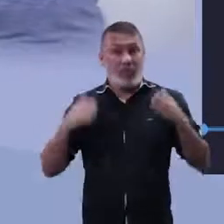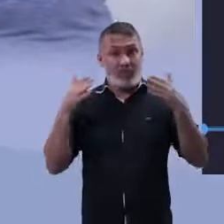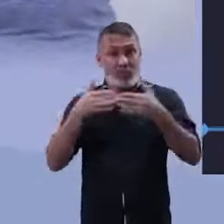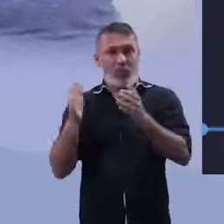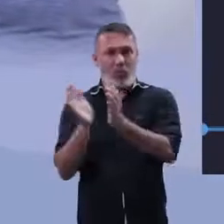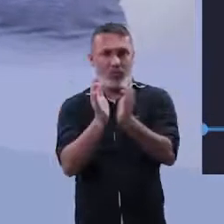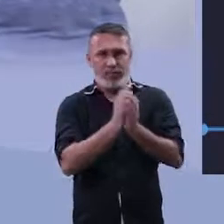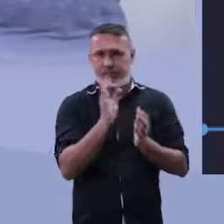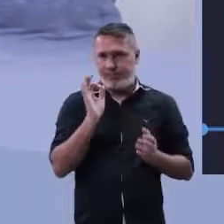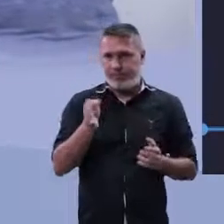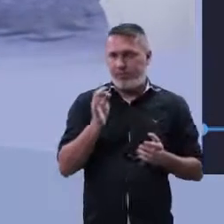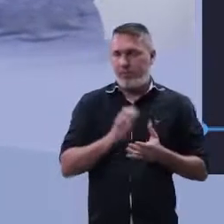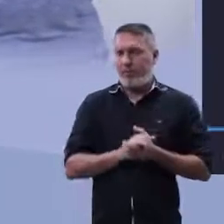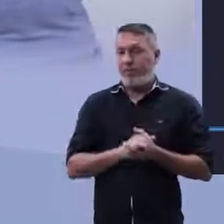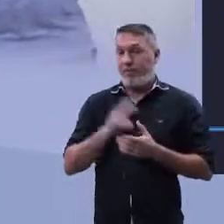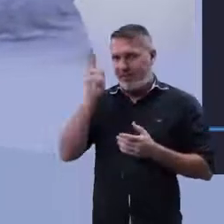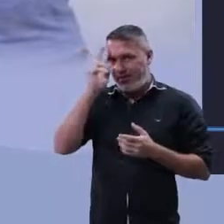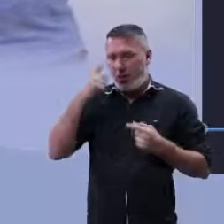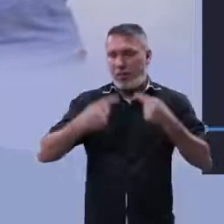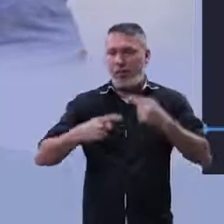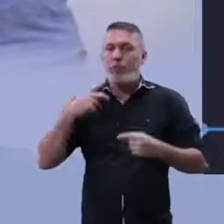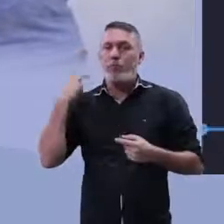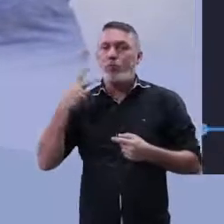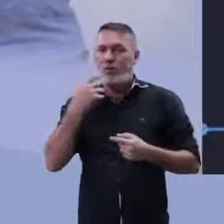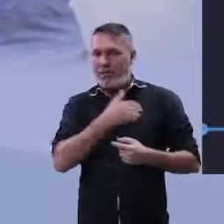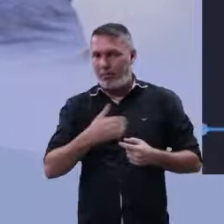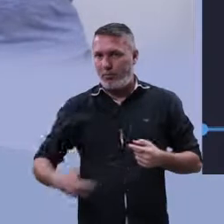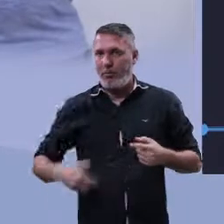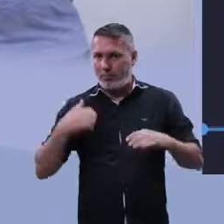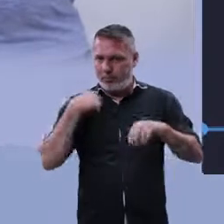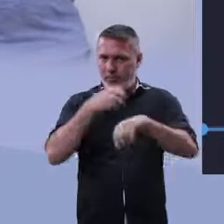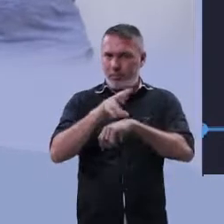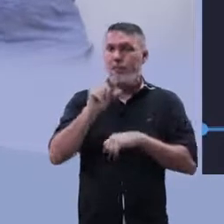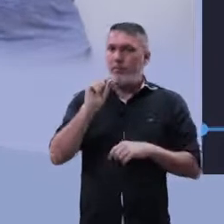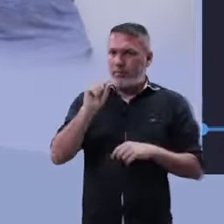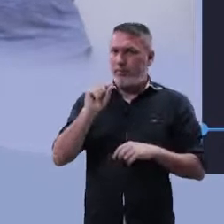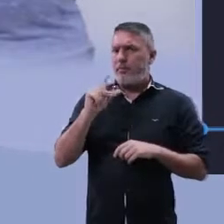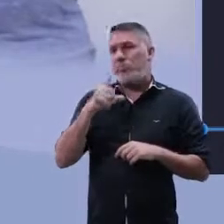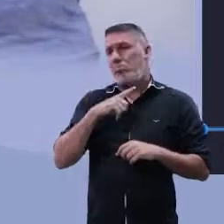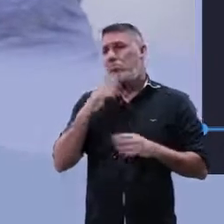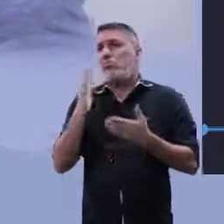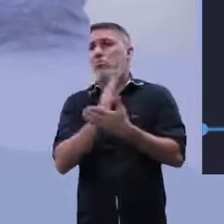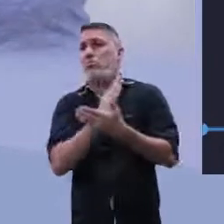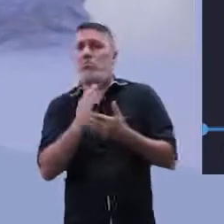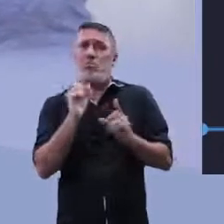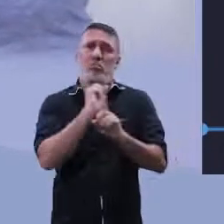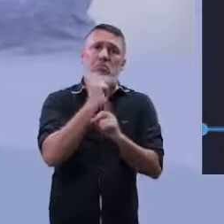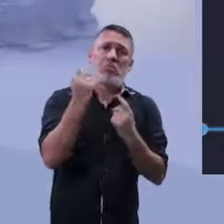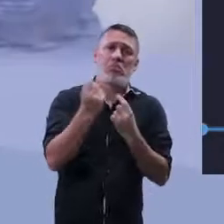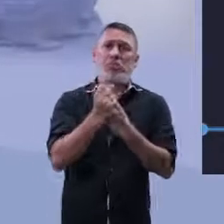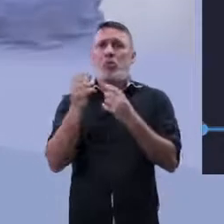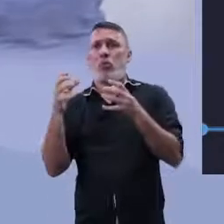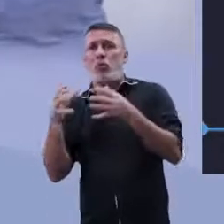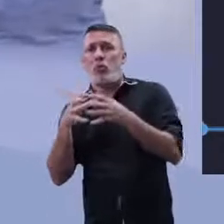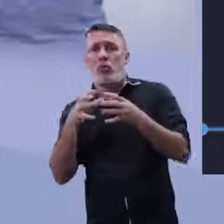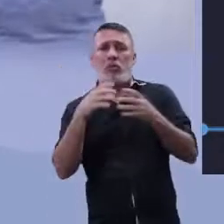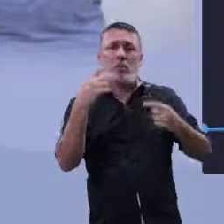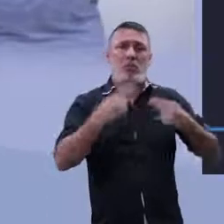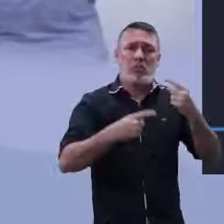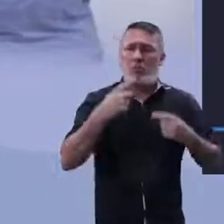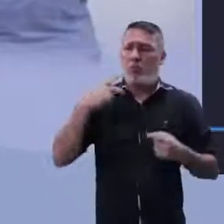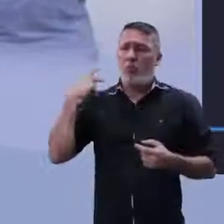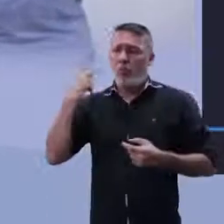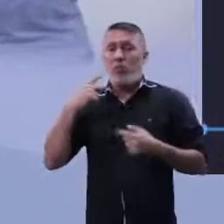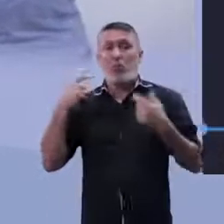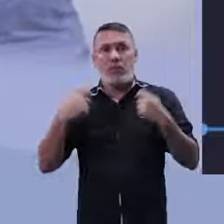esse grupo. Lembra que eu falei com vocês a ideia de políticas públicas? Então faz o seguinte, alguém, né, a comunidade, a sociedade, os políticos,